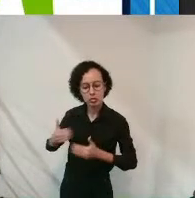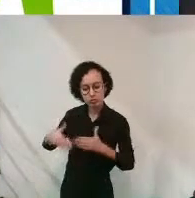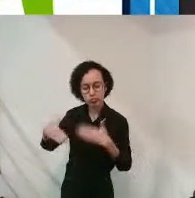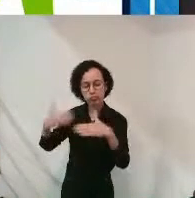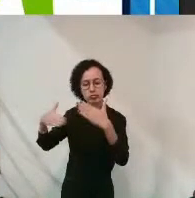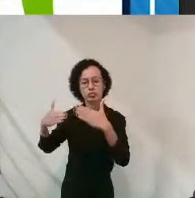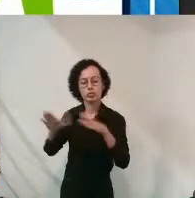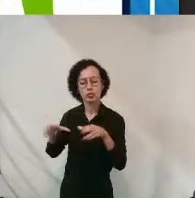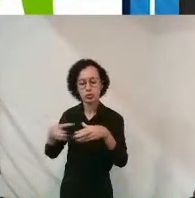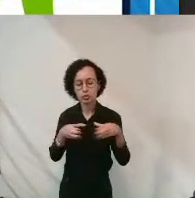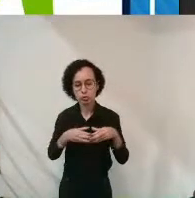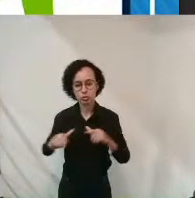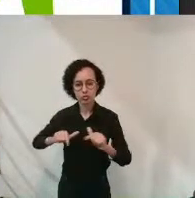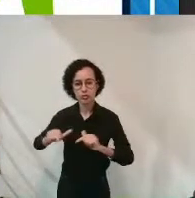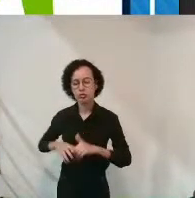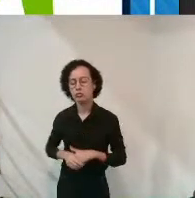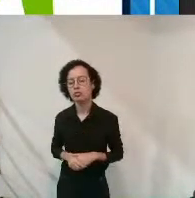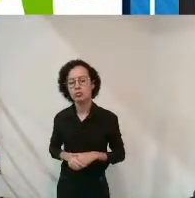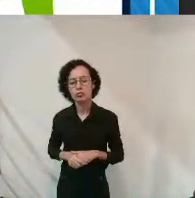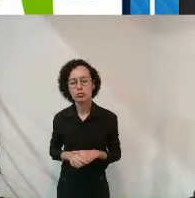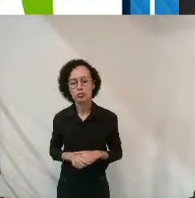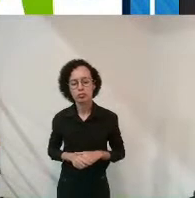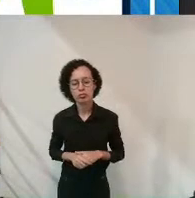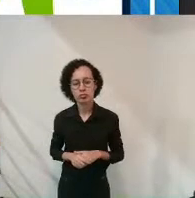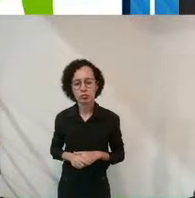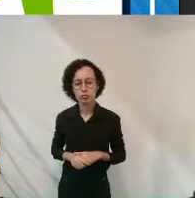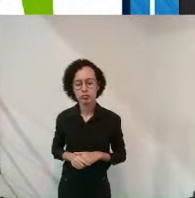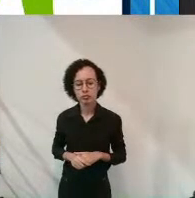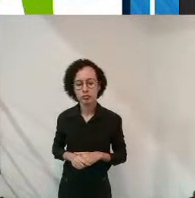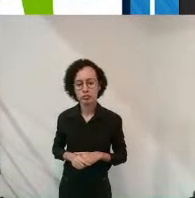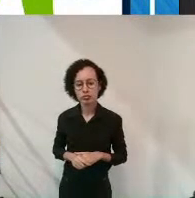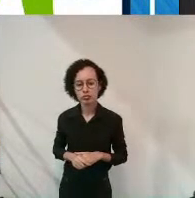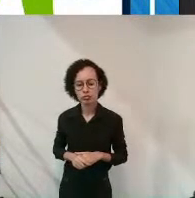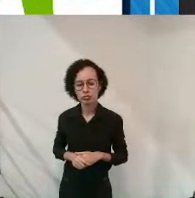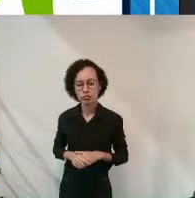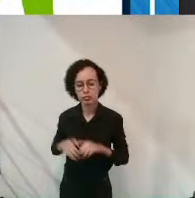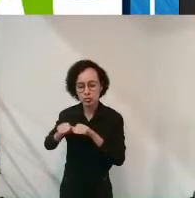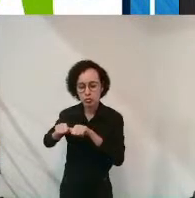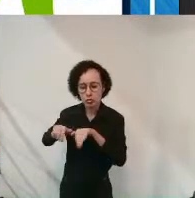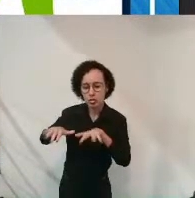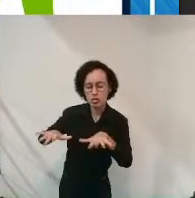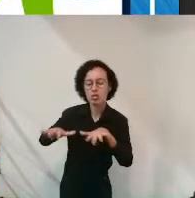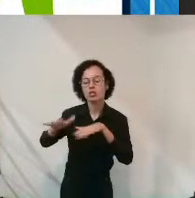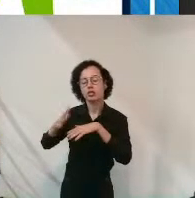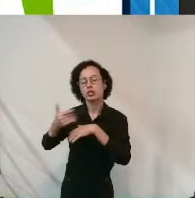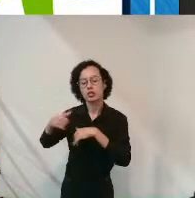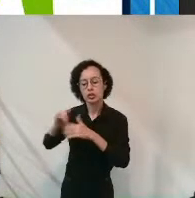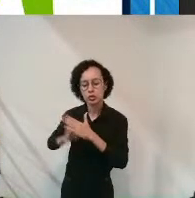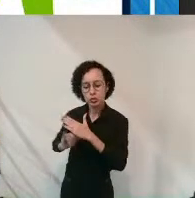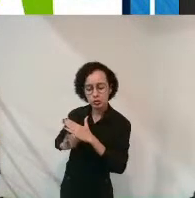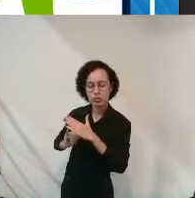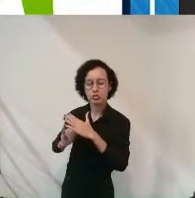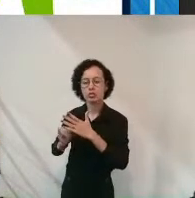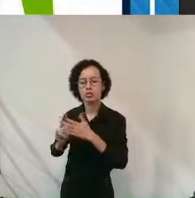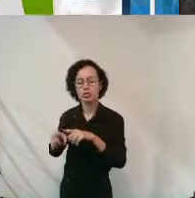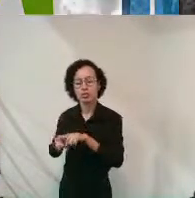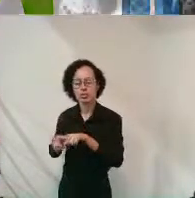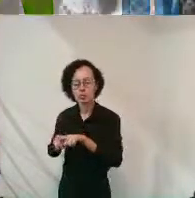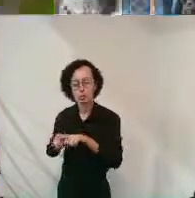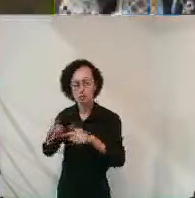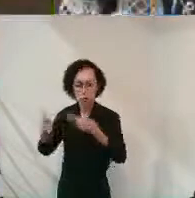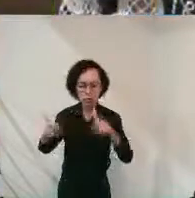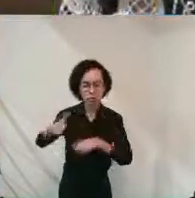desenvolvido por grupos de trabalho, por mecanismos de atuação interinstitucional, por realização de